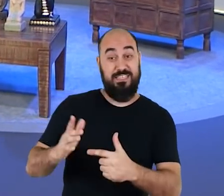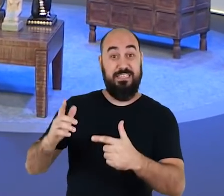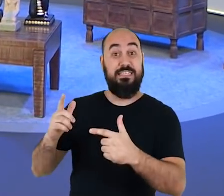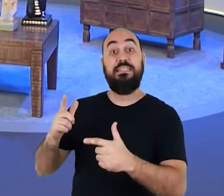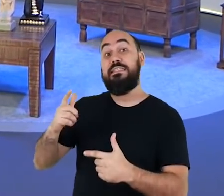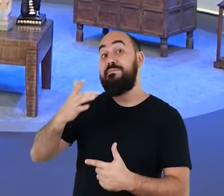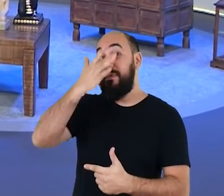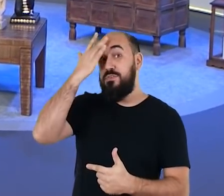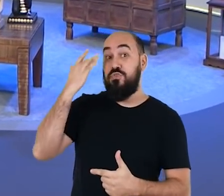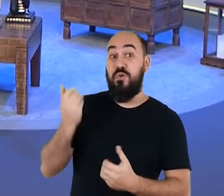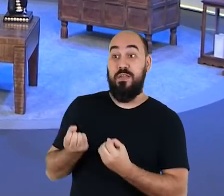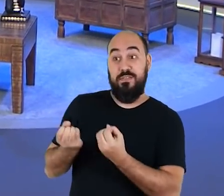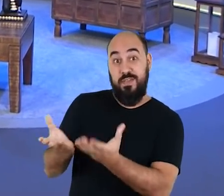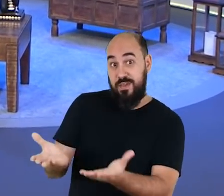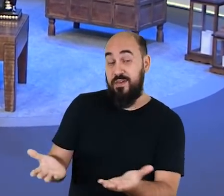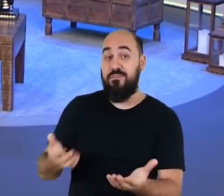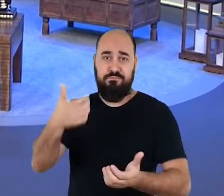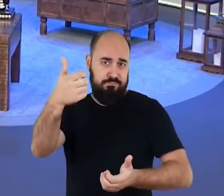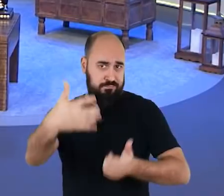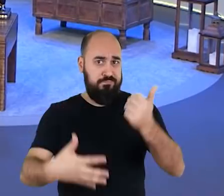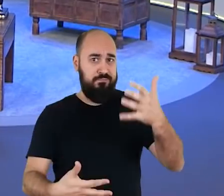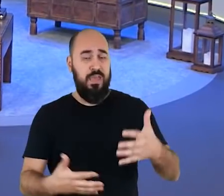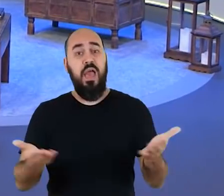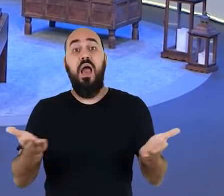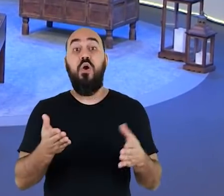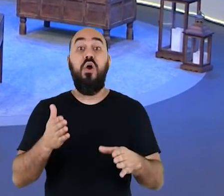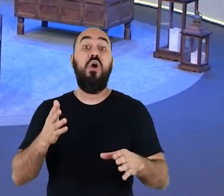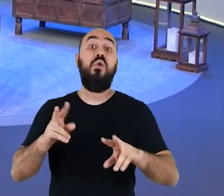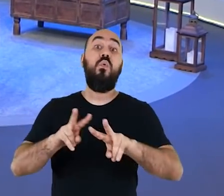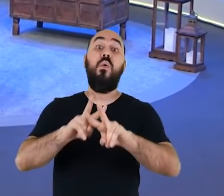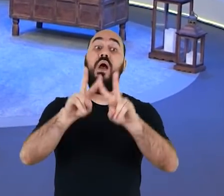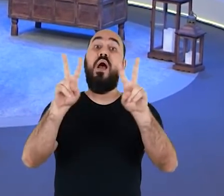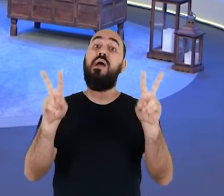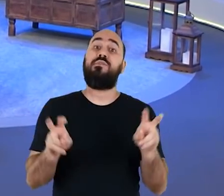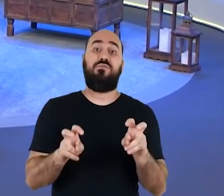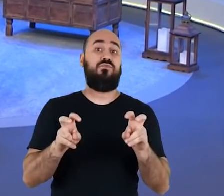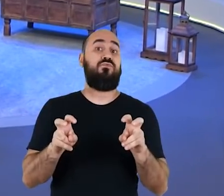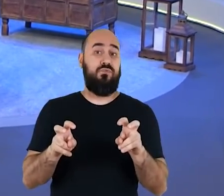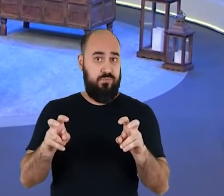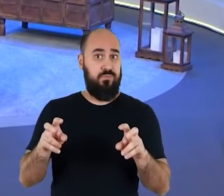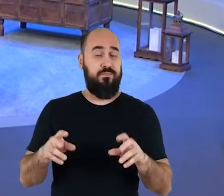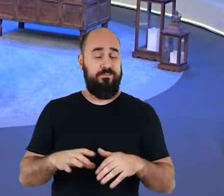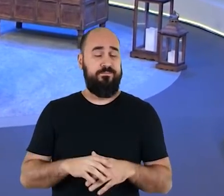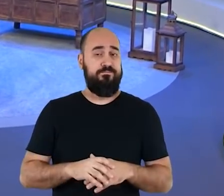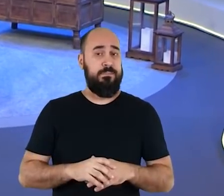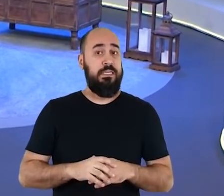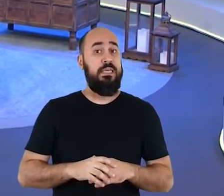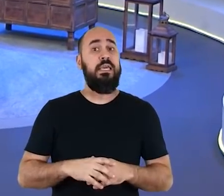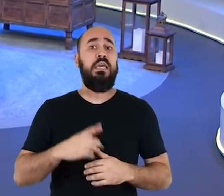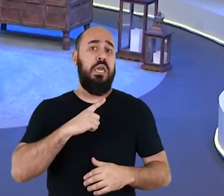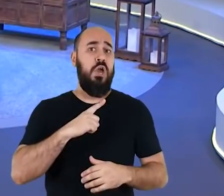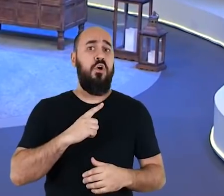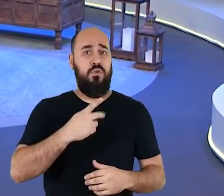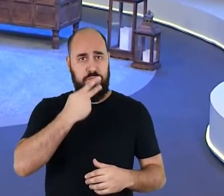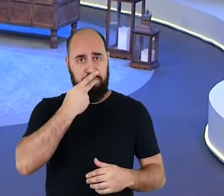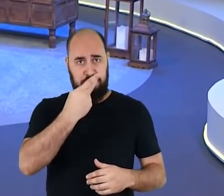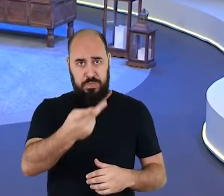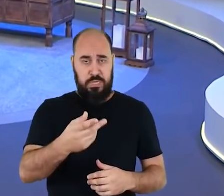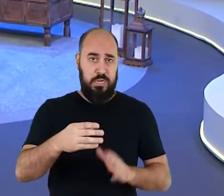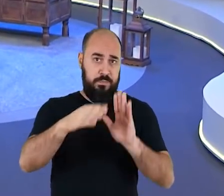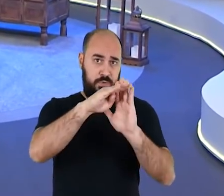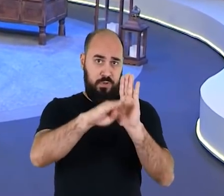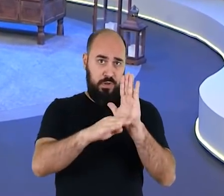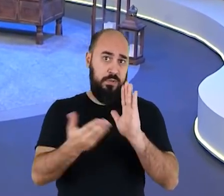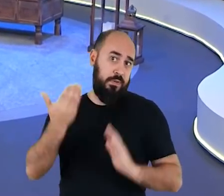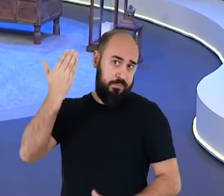também estendidos, vamos agora entrar no assunto de hoje propriamente dito. Eu também havia mencionado no programa anterior